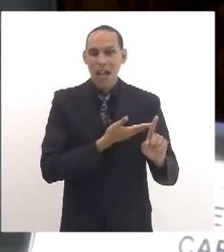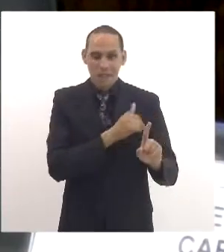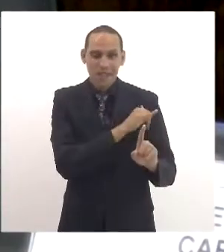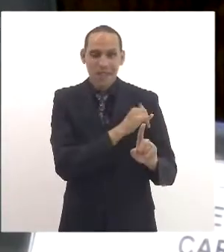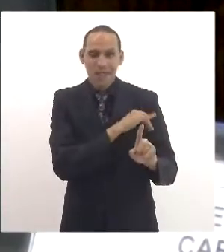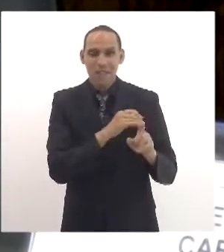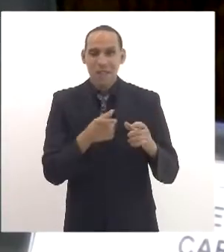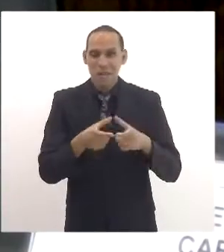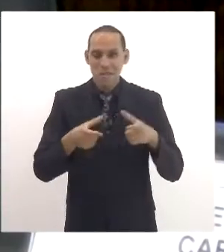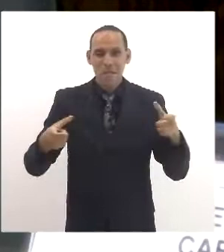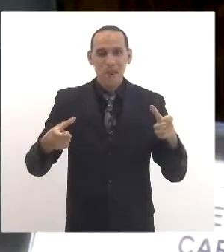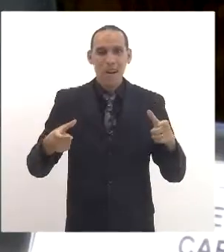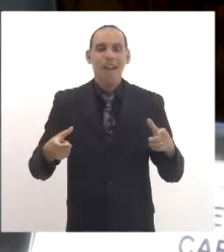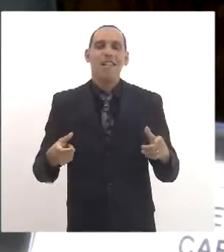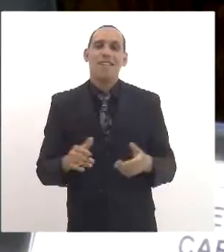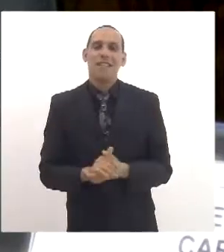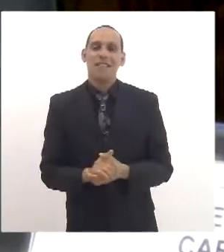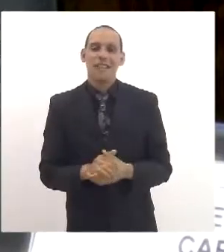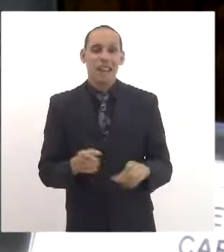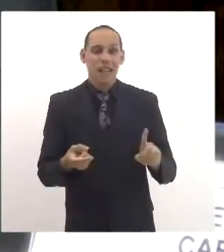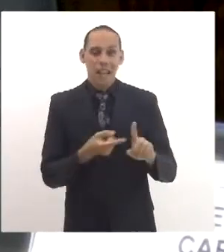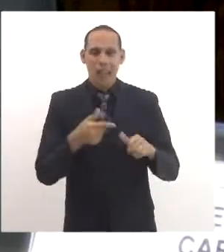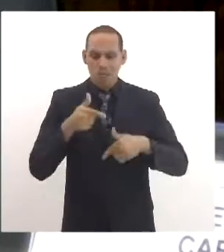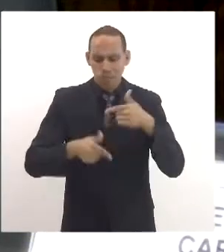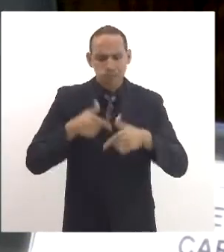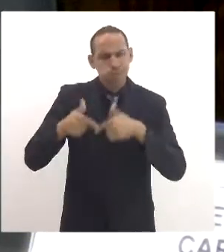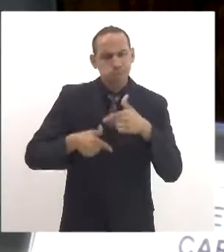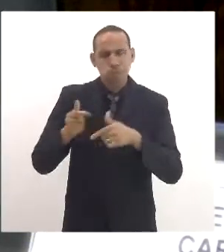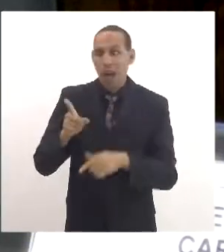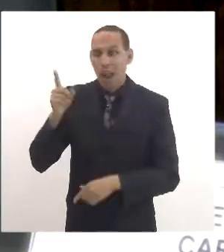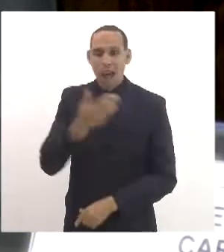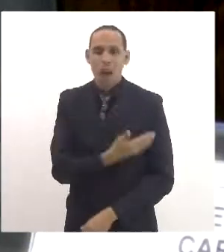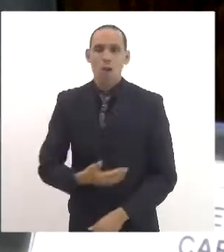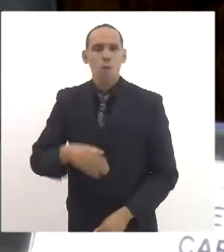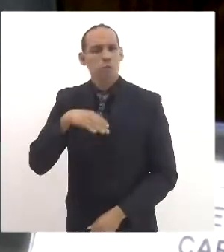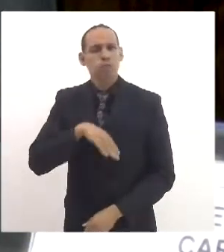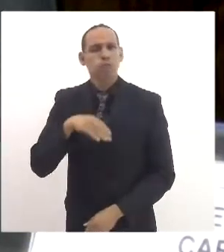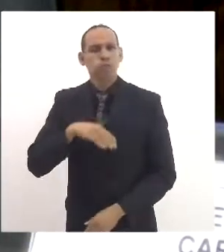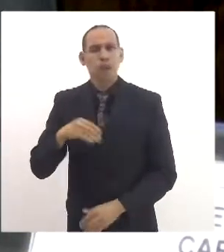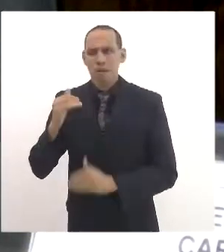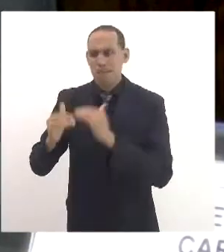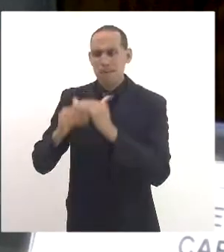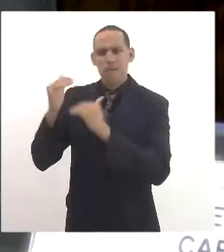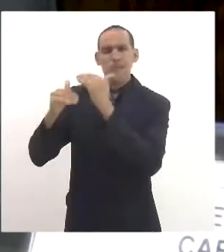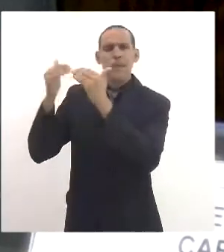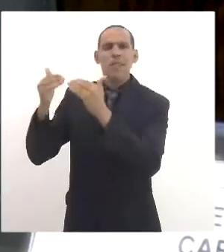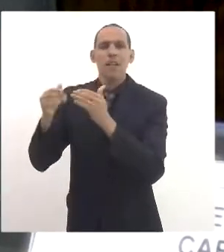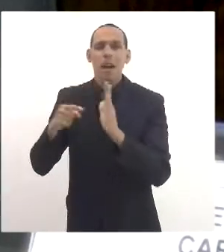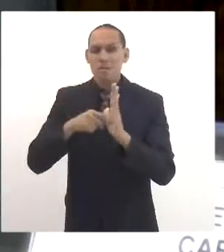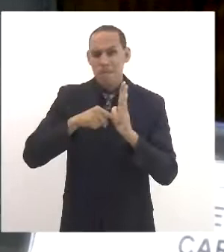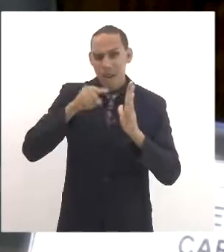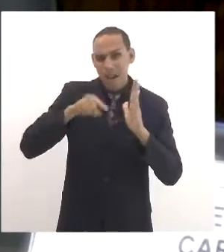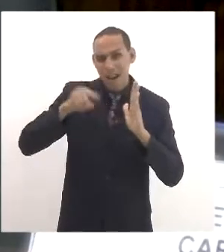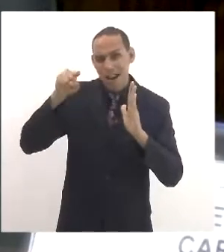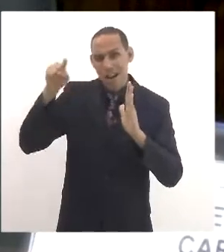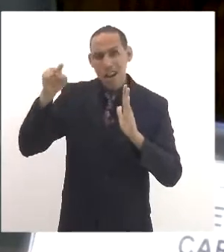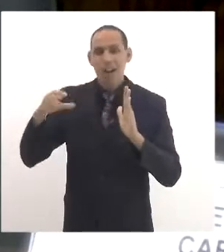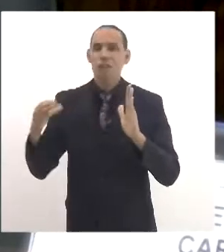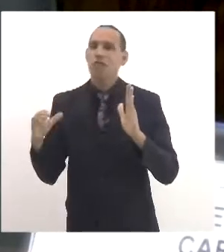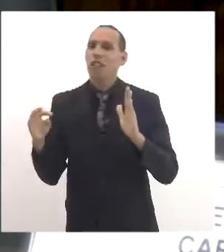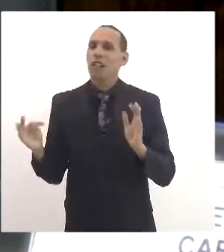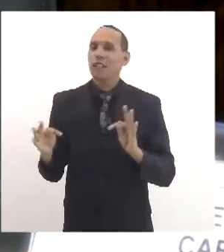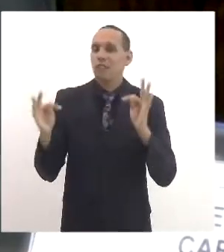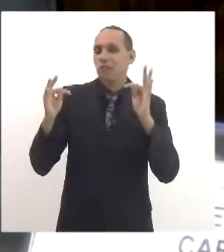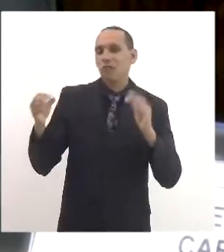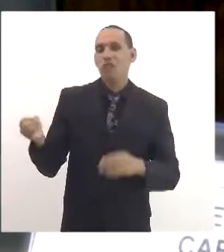realizou um trabalho extraordinário no governo português. Portugal avançou significativamente nos indicadores de ciência, tecnologia e